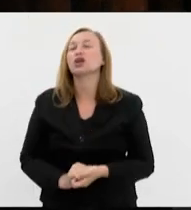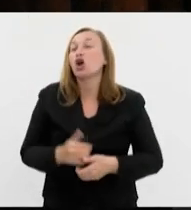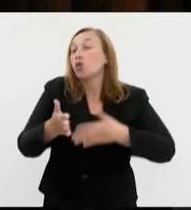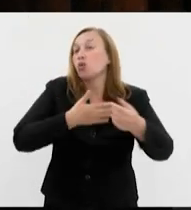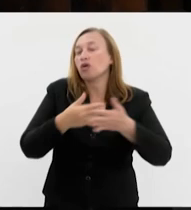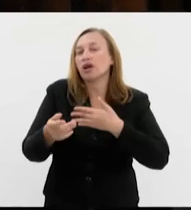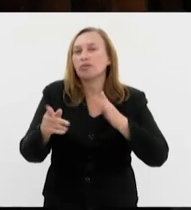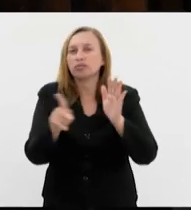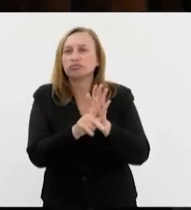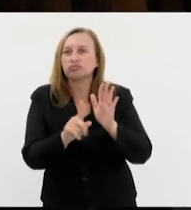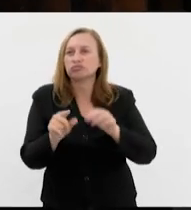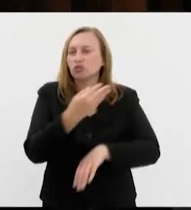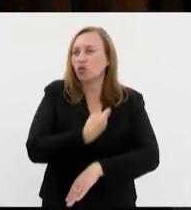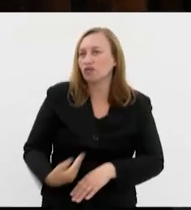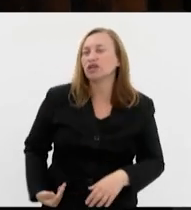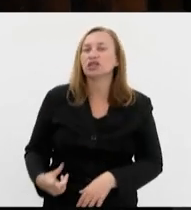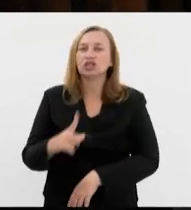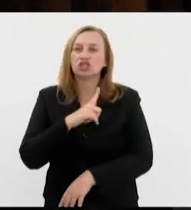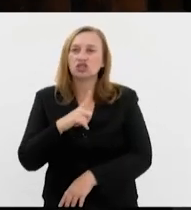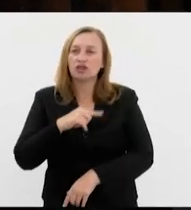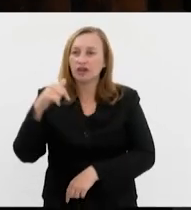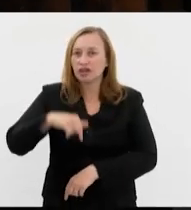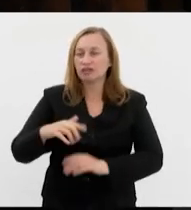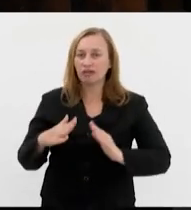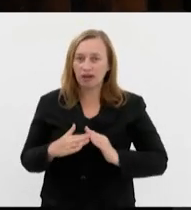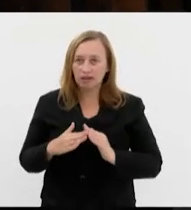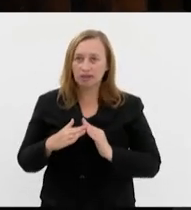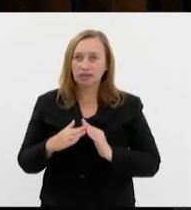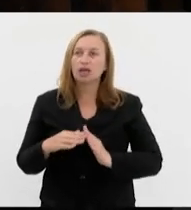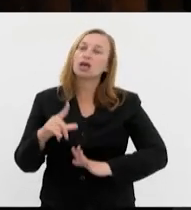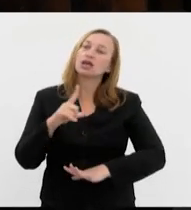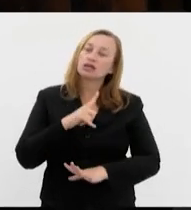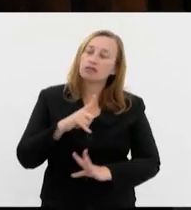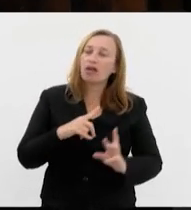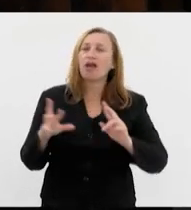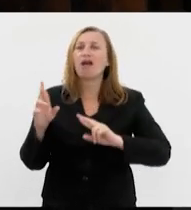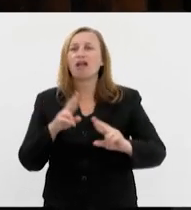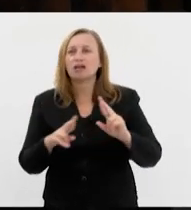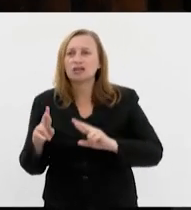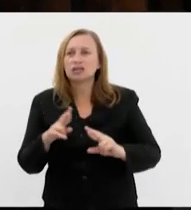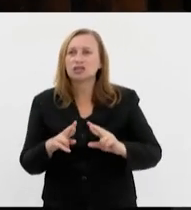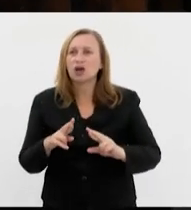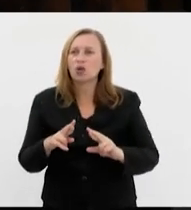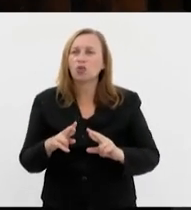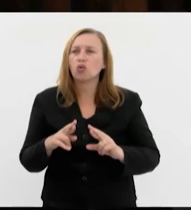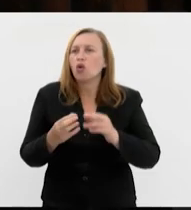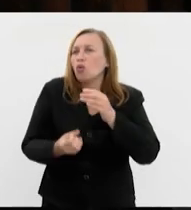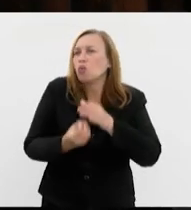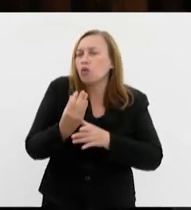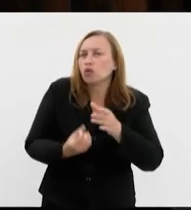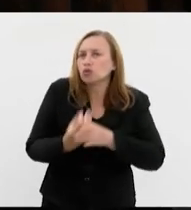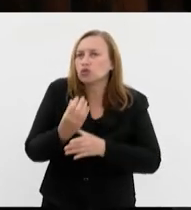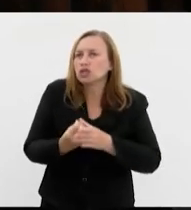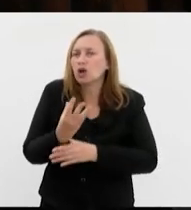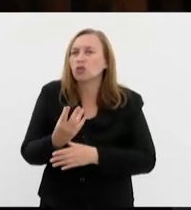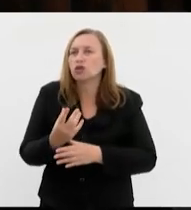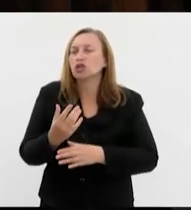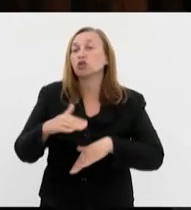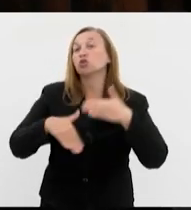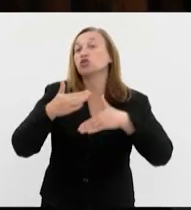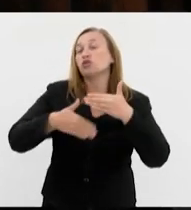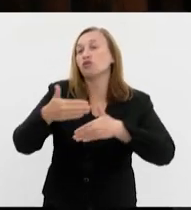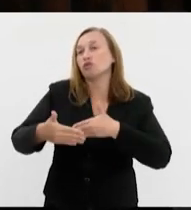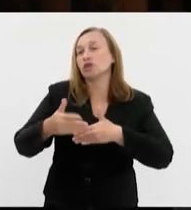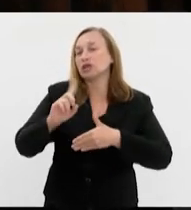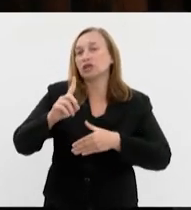governo que estiver tramitando aqui na casa, que tenha relação com produção, com desenvolvimento e que não